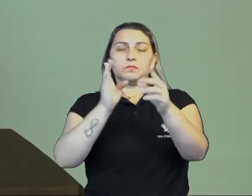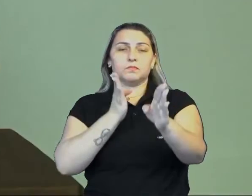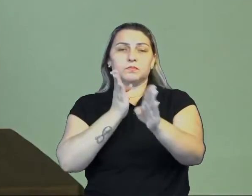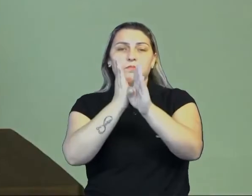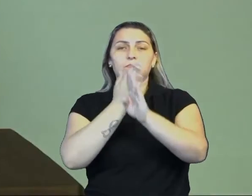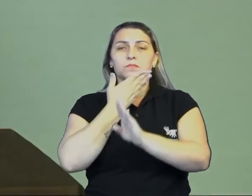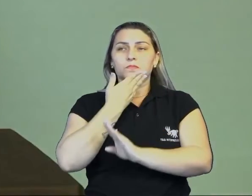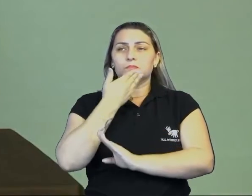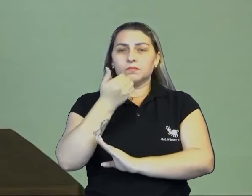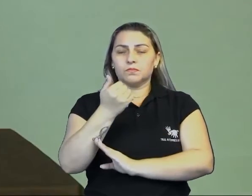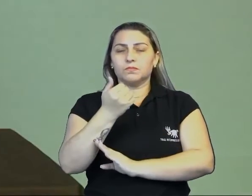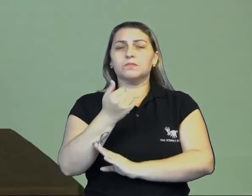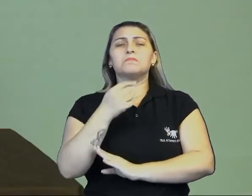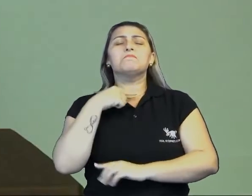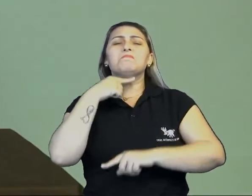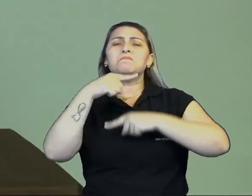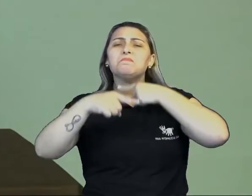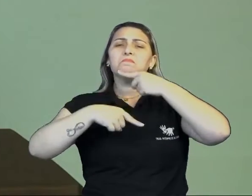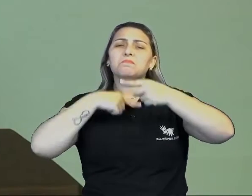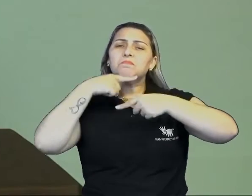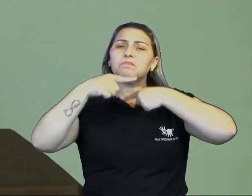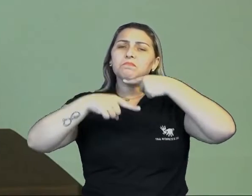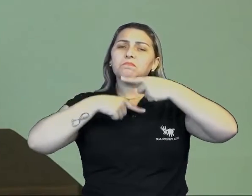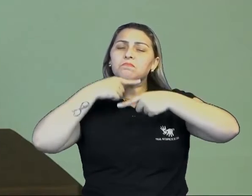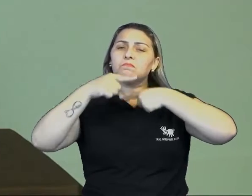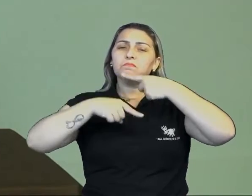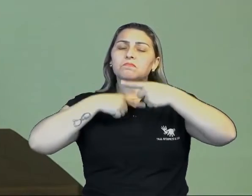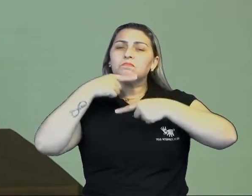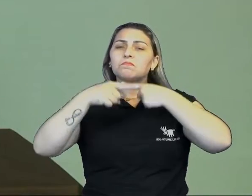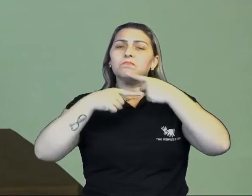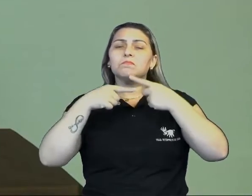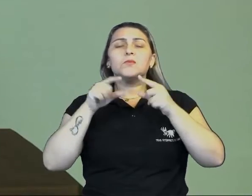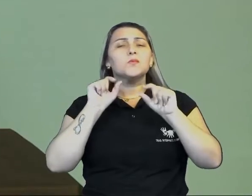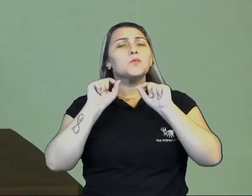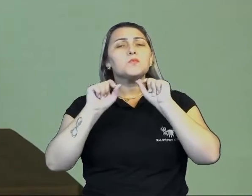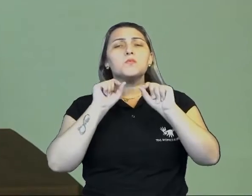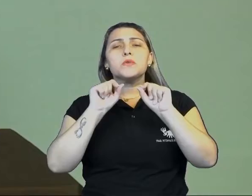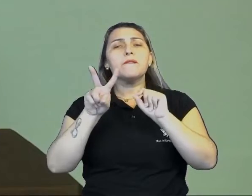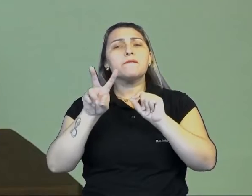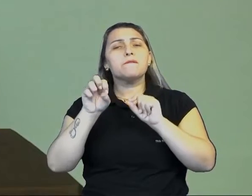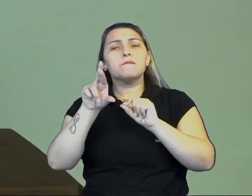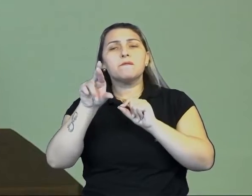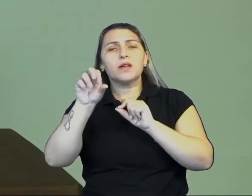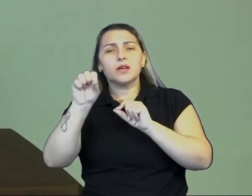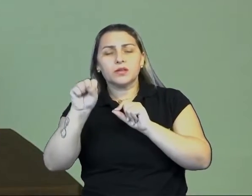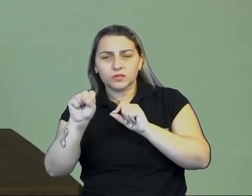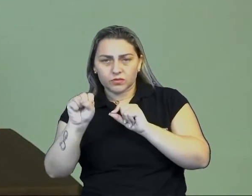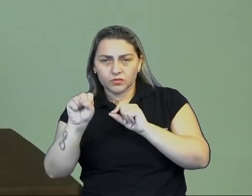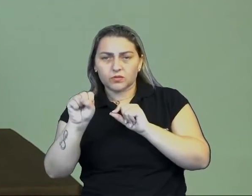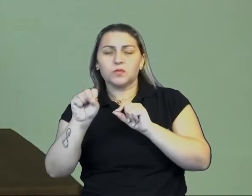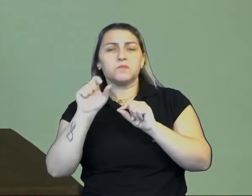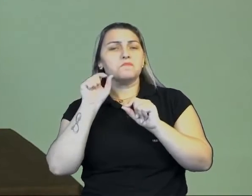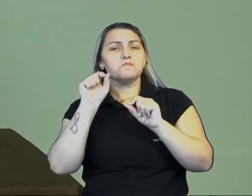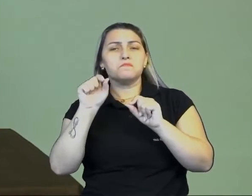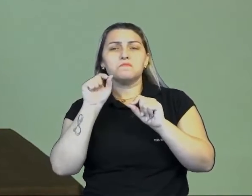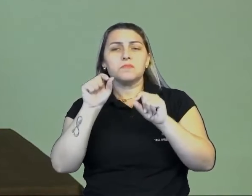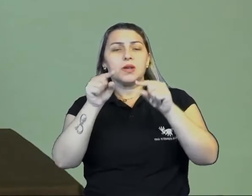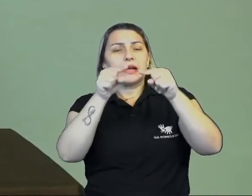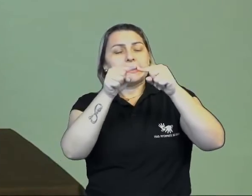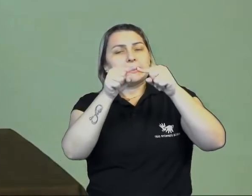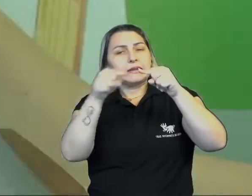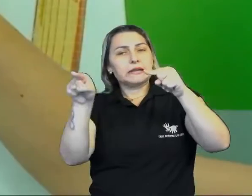Às vezes vocês ficam com muita dúvida em relação ao que é verso e o que é estrofe. O verso são